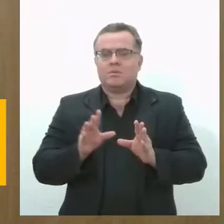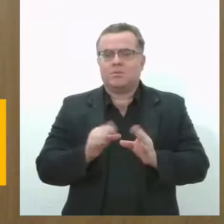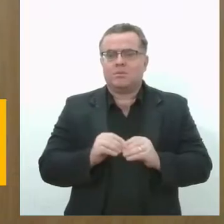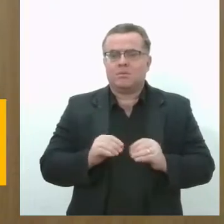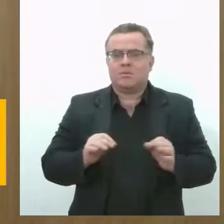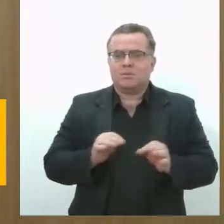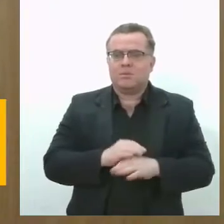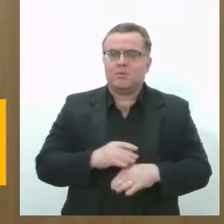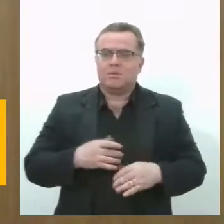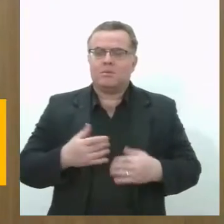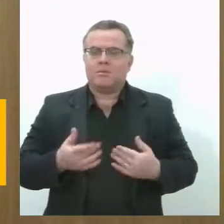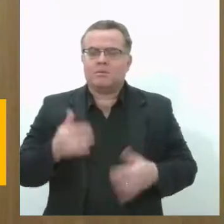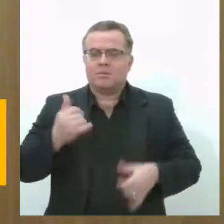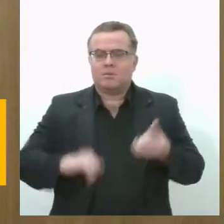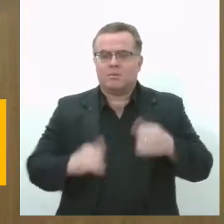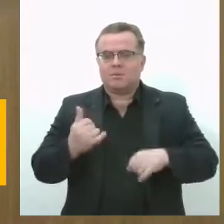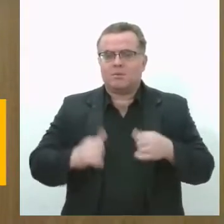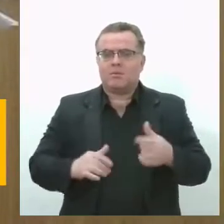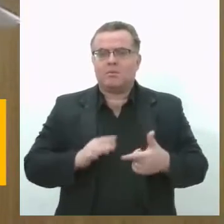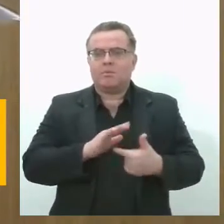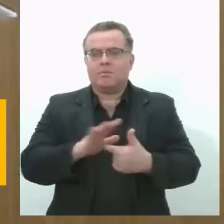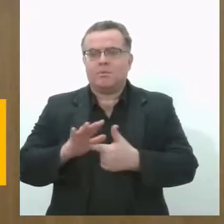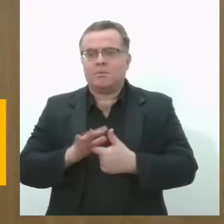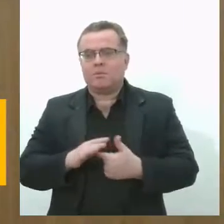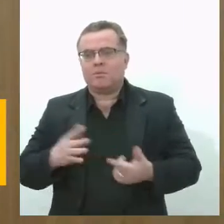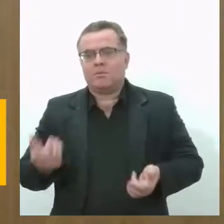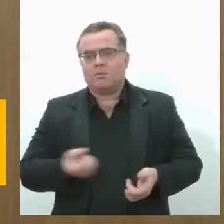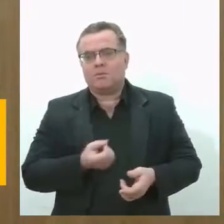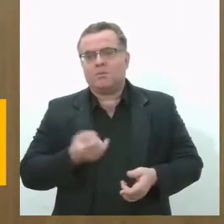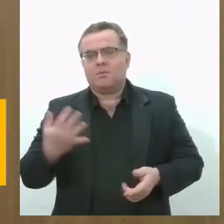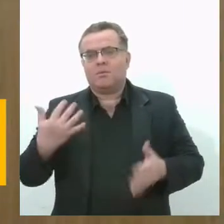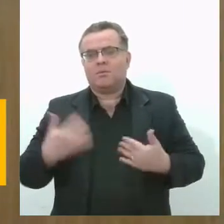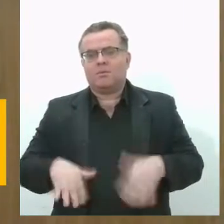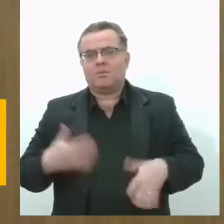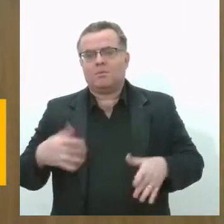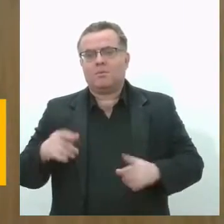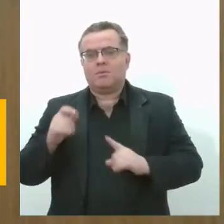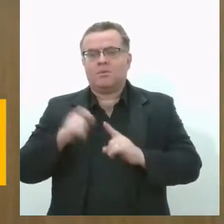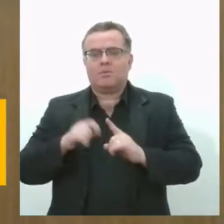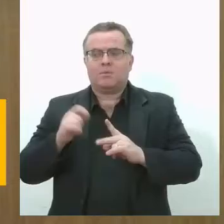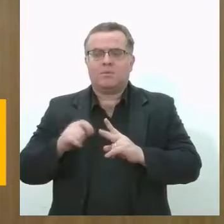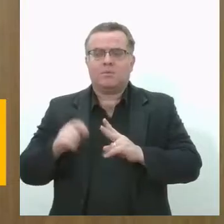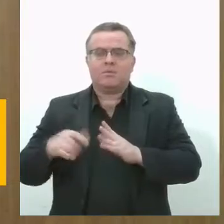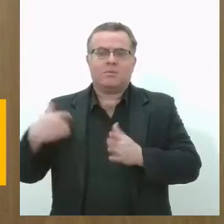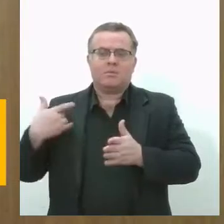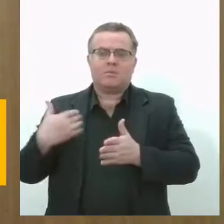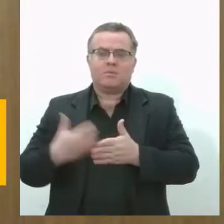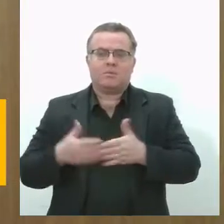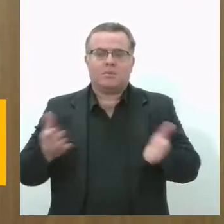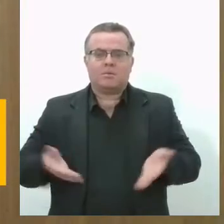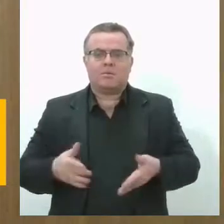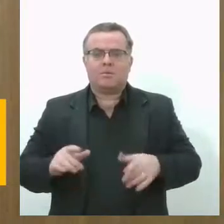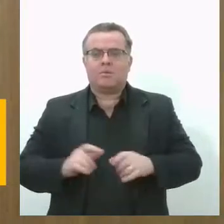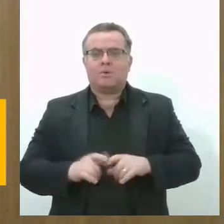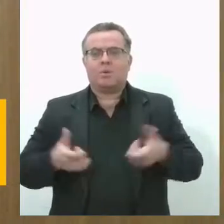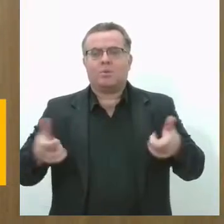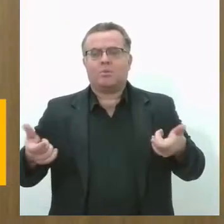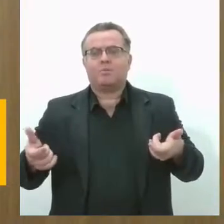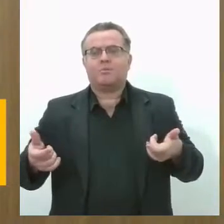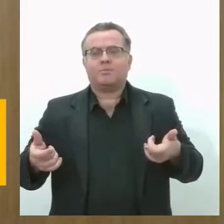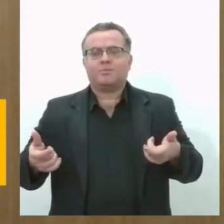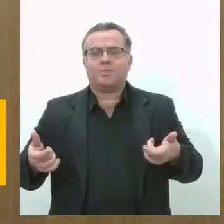uma rápida análise dizendo que os números nos últimos meses de casos, ele tem aumentado? E se sim, quanto?